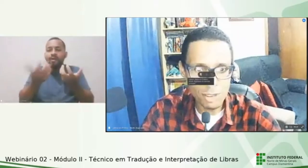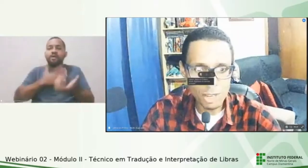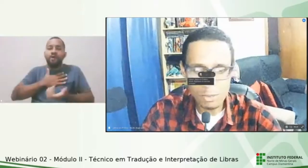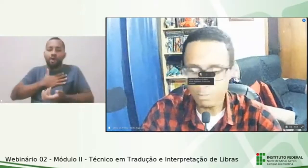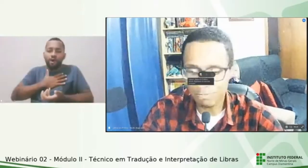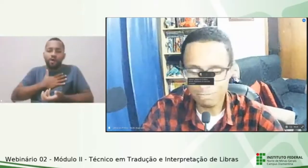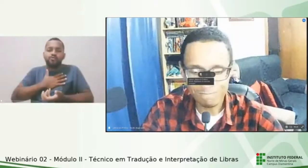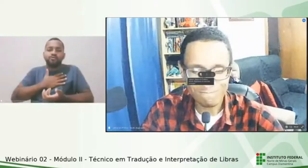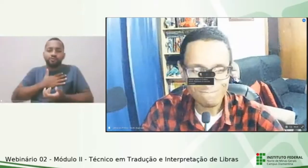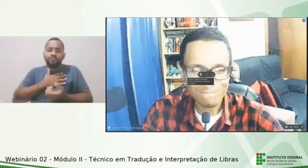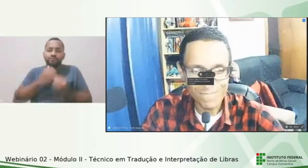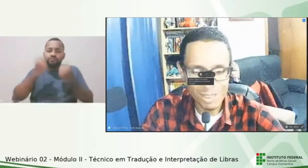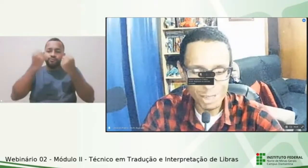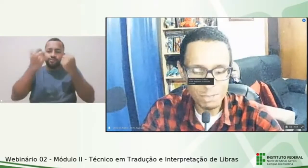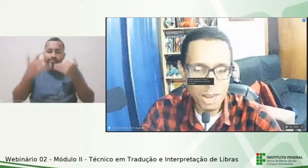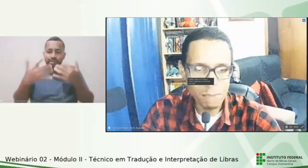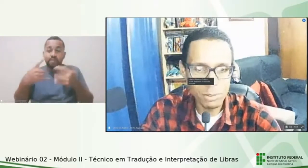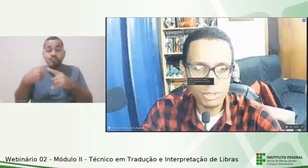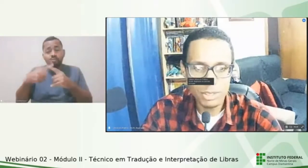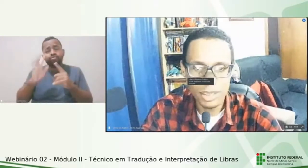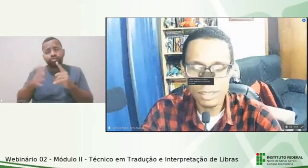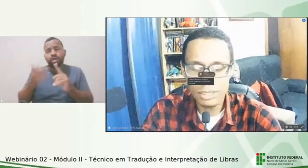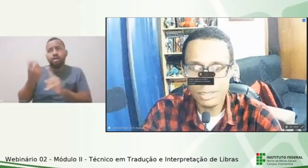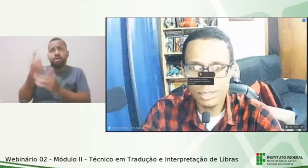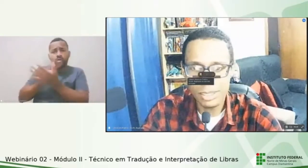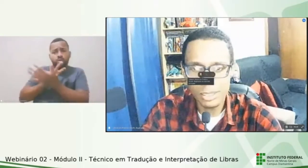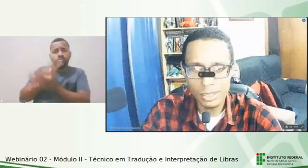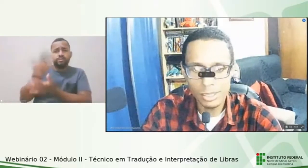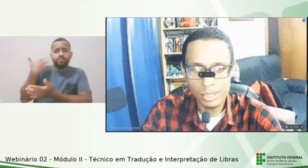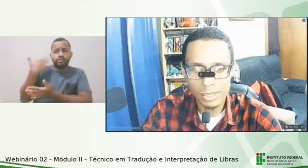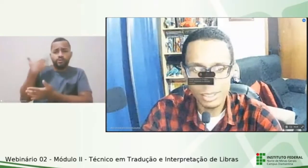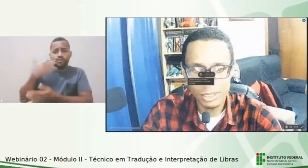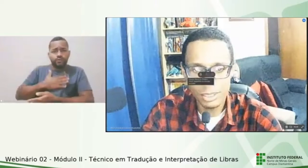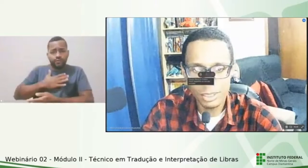fui vítima, eu vou explicar para vocês, e